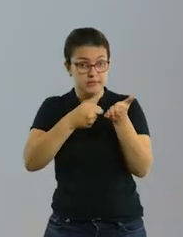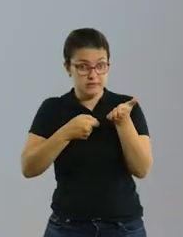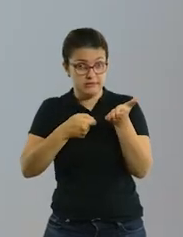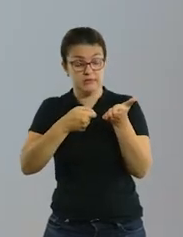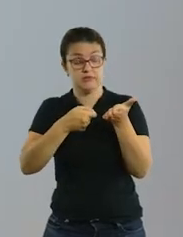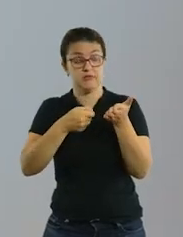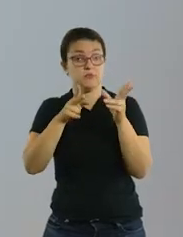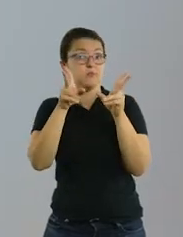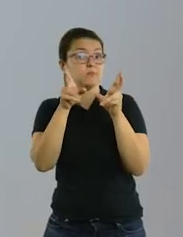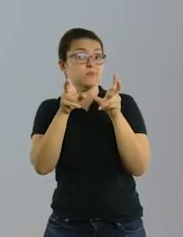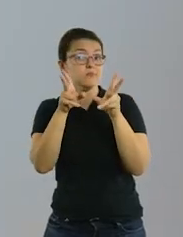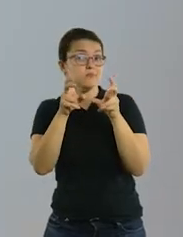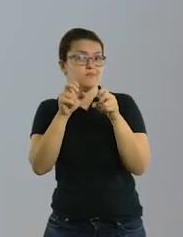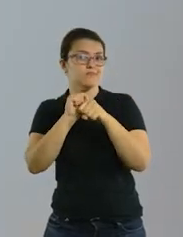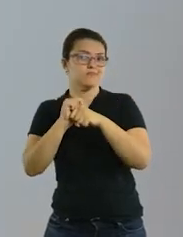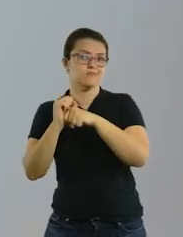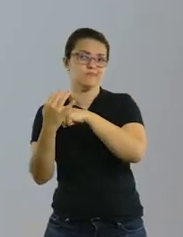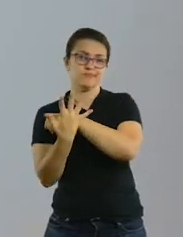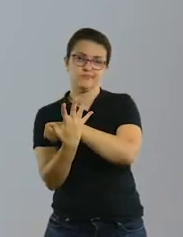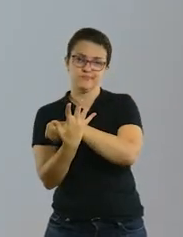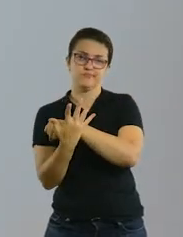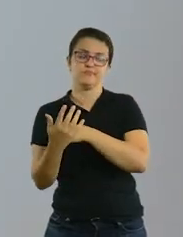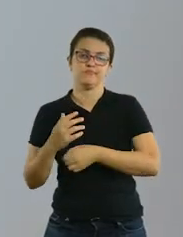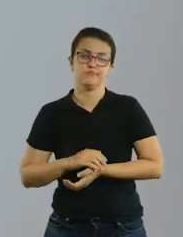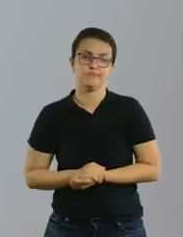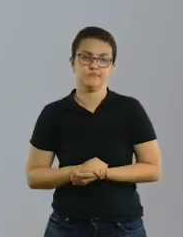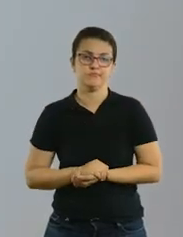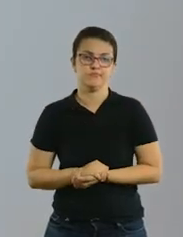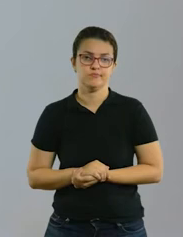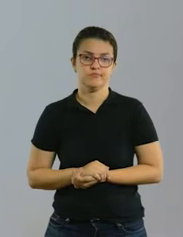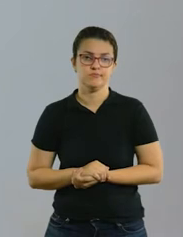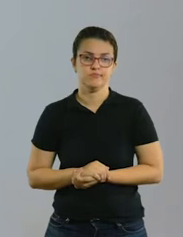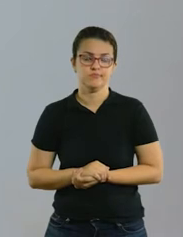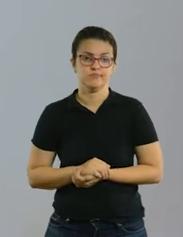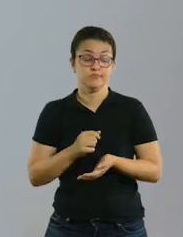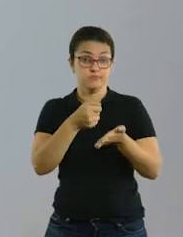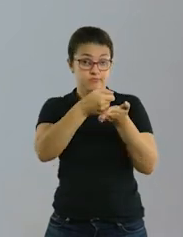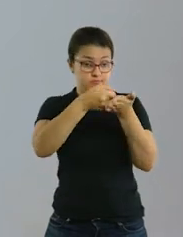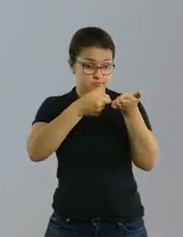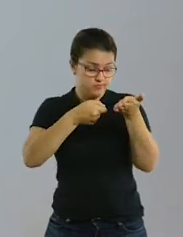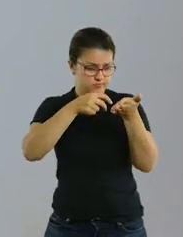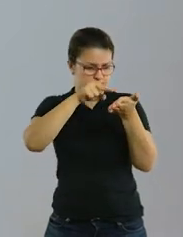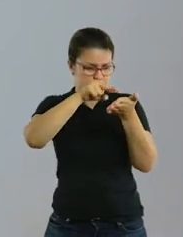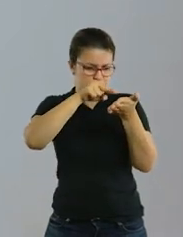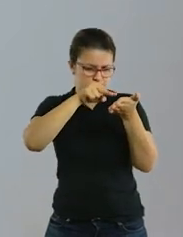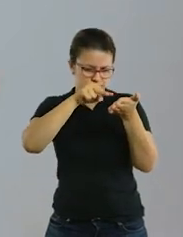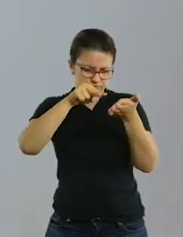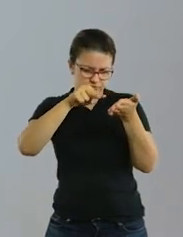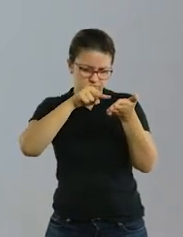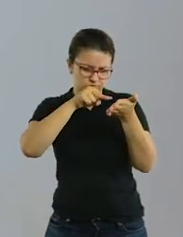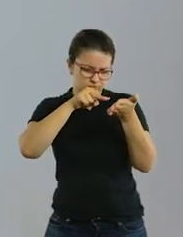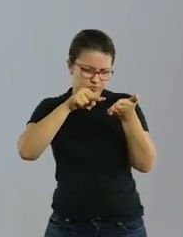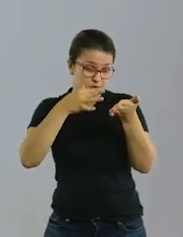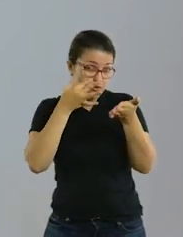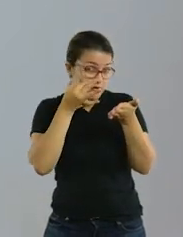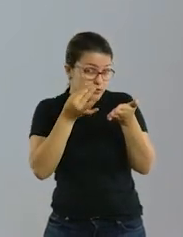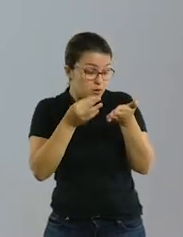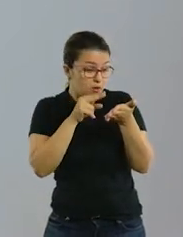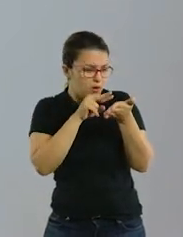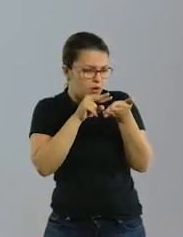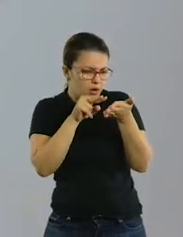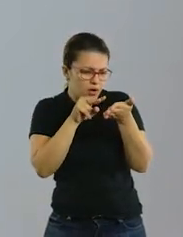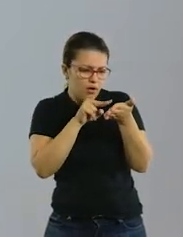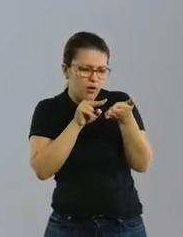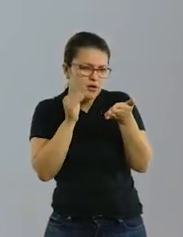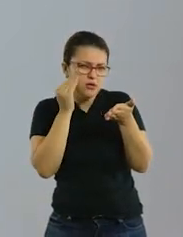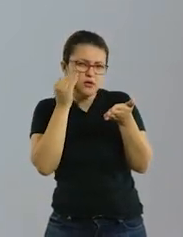tem como assunto coronavírus. Então, ao realizar essa leitura, leiam com atenção,